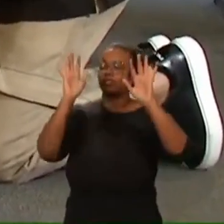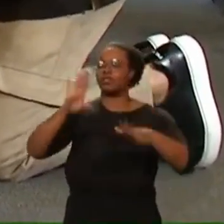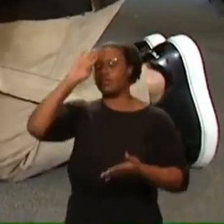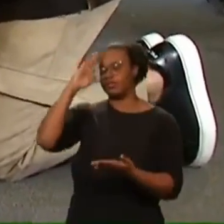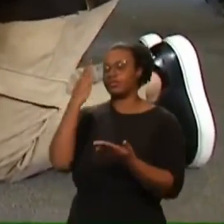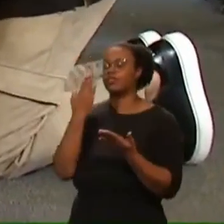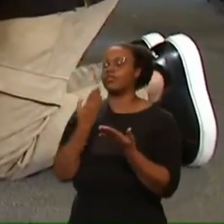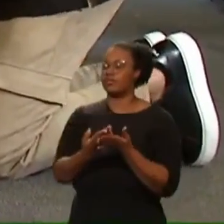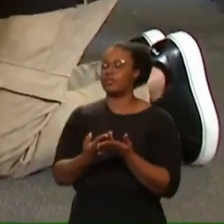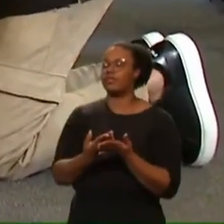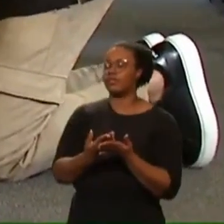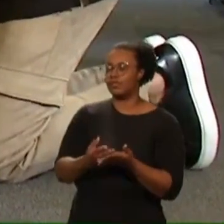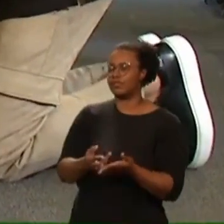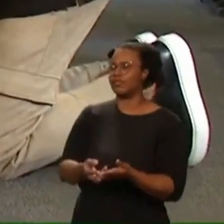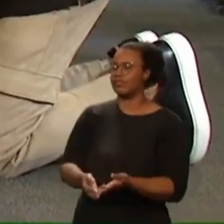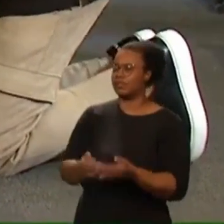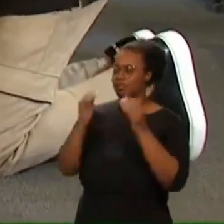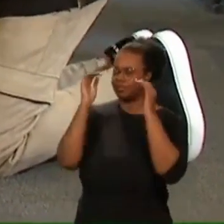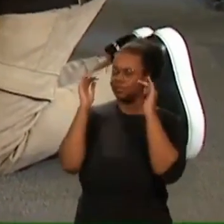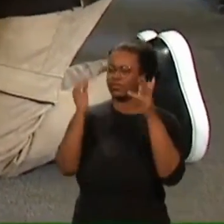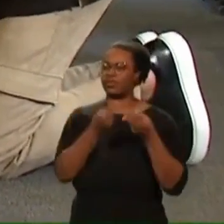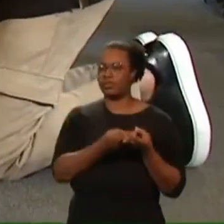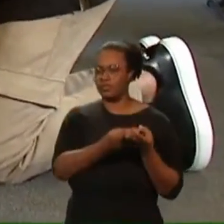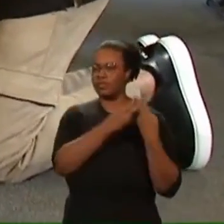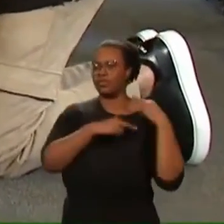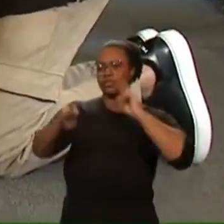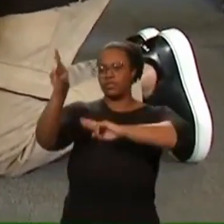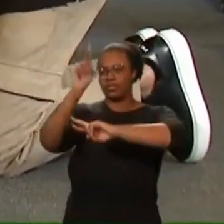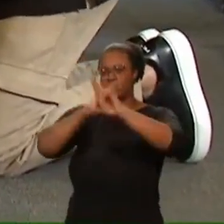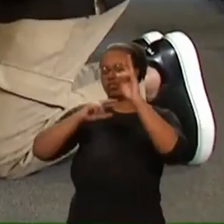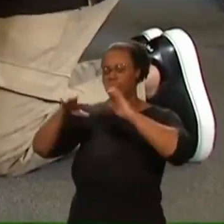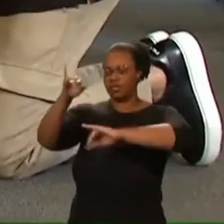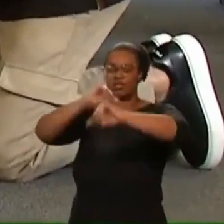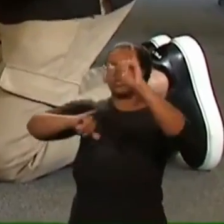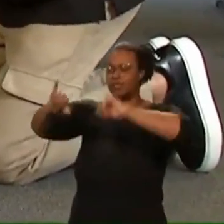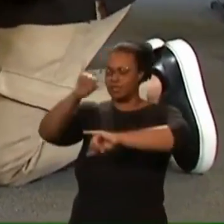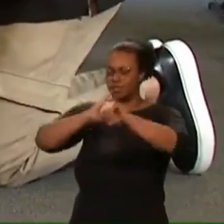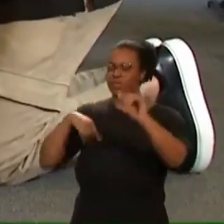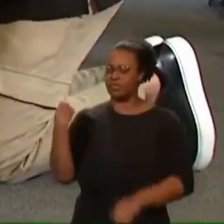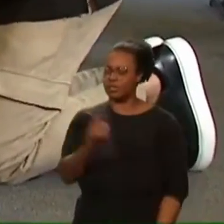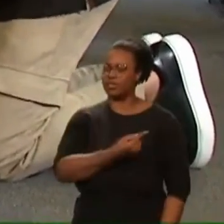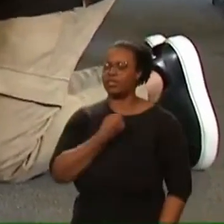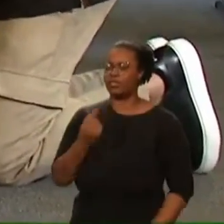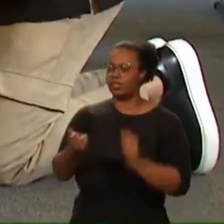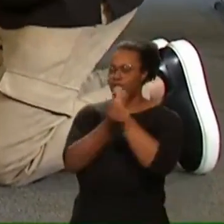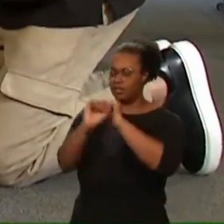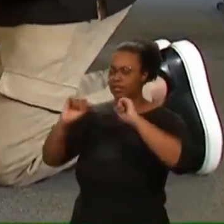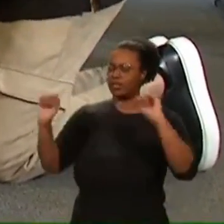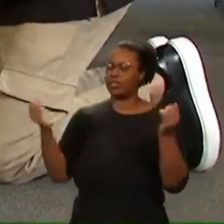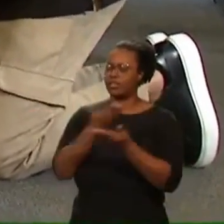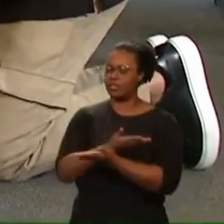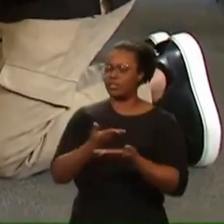cremos reconhecemos o olho do senhor sobre teus filhos ordenamos liberamos que eles possam